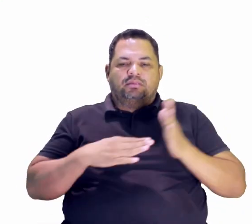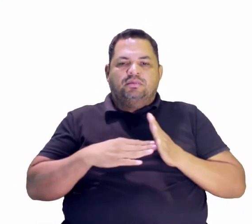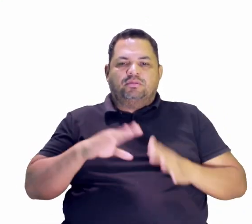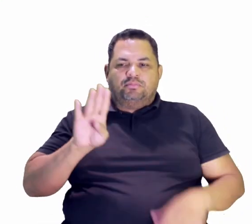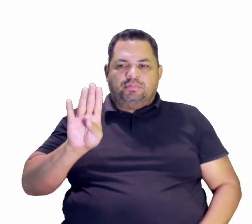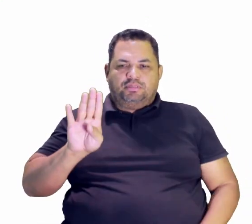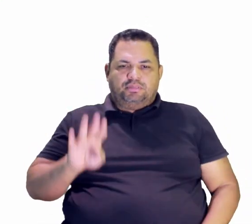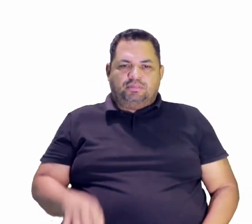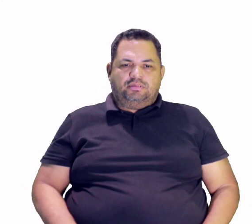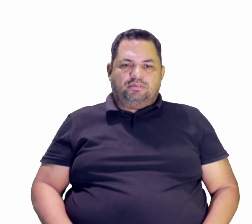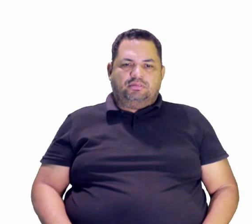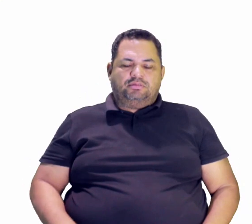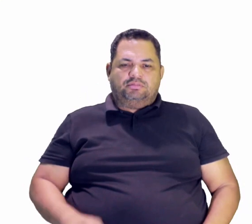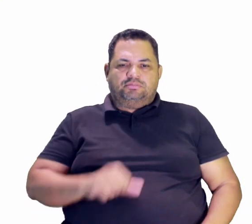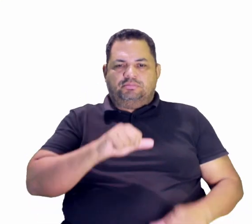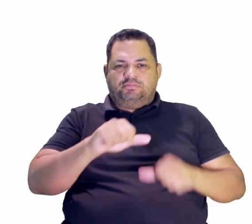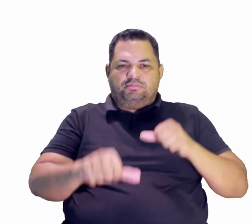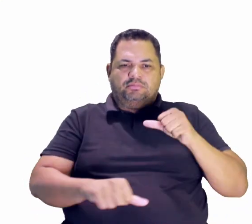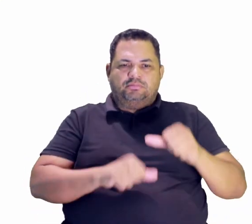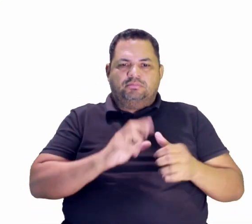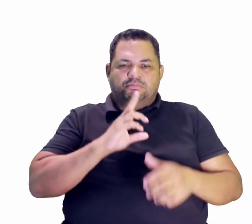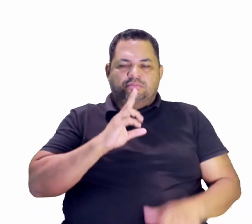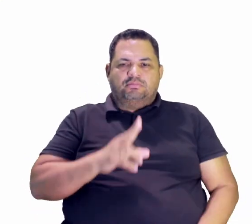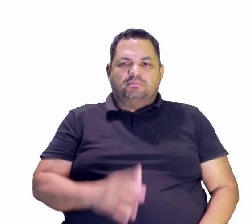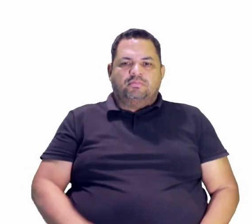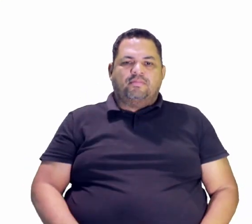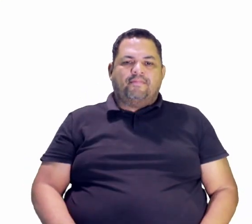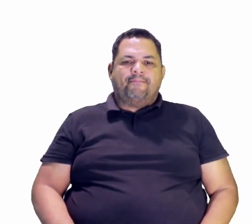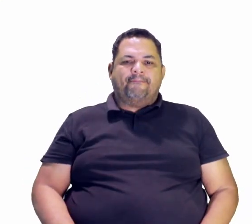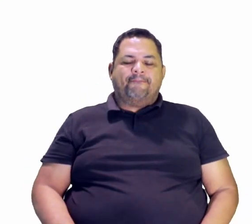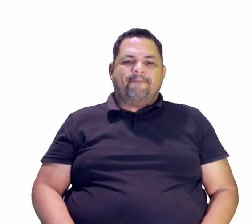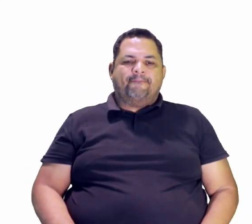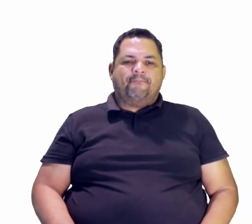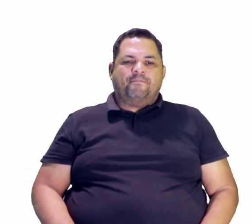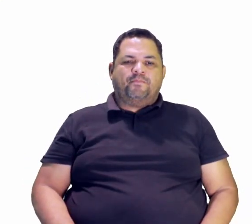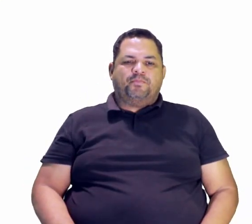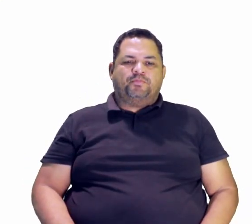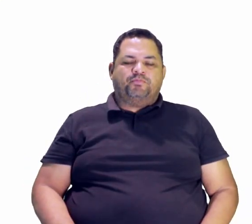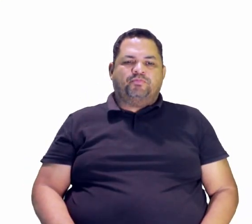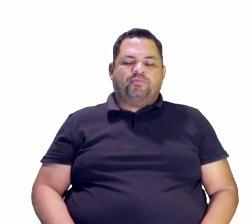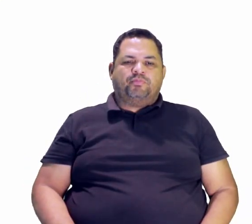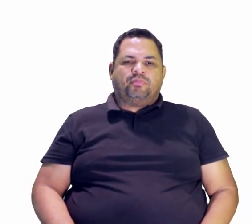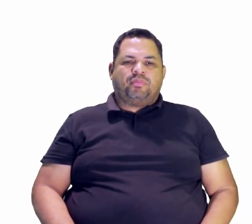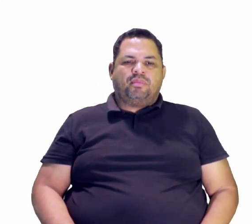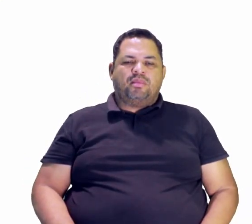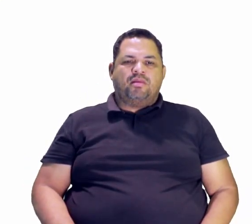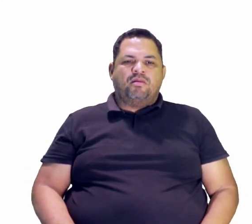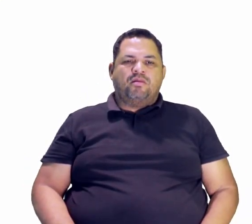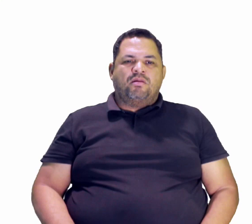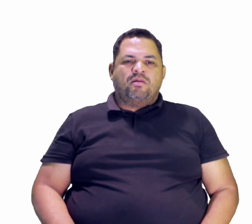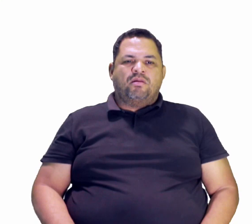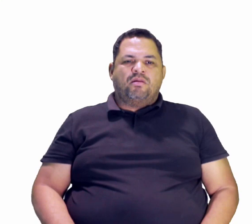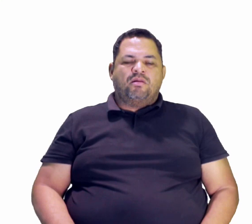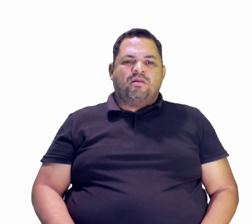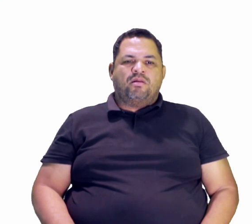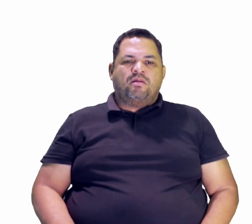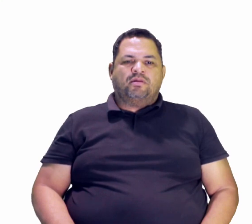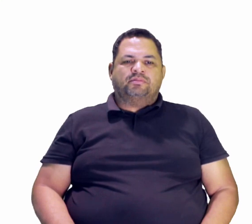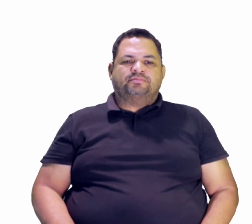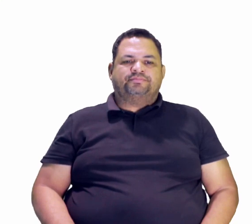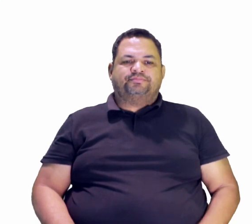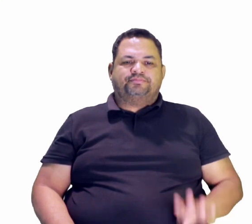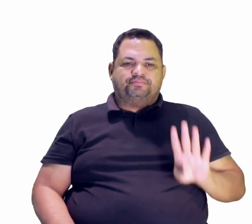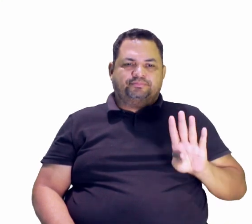B, só mudamos de lado para mostrar que é a mesma coisa, tá? Pegando o exemplo, né? E do ponto B até